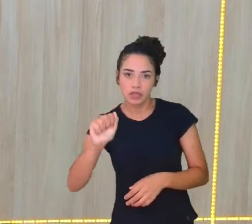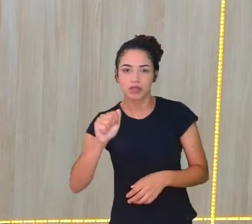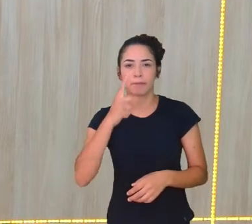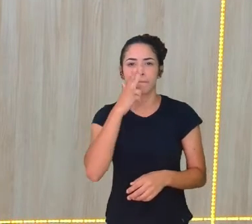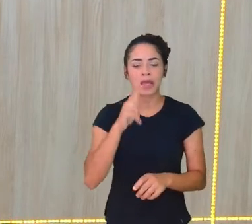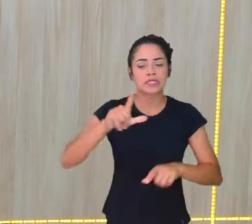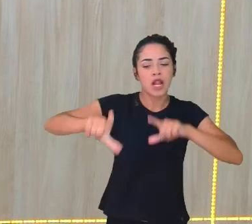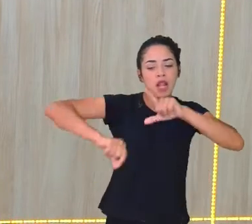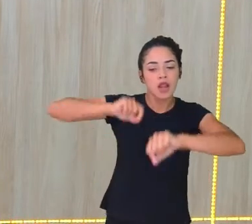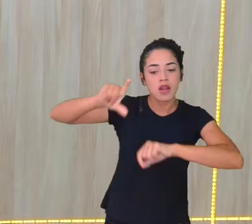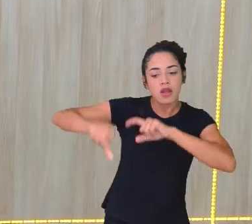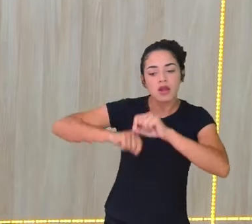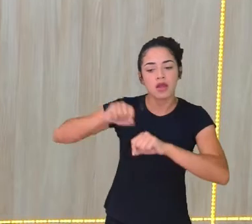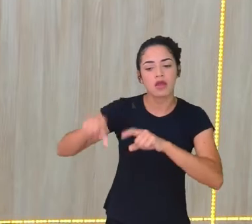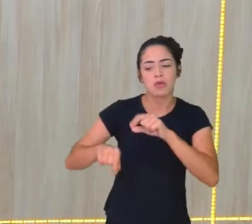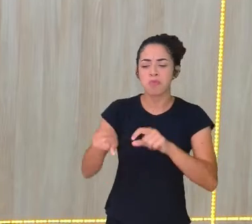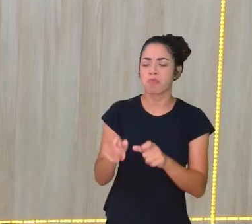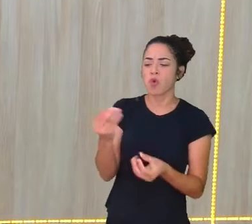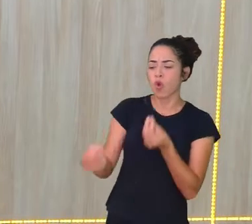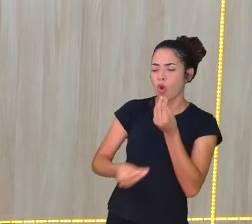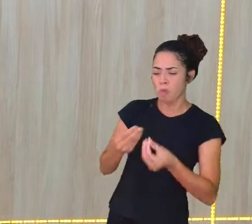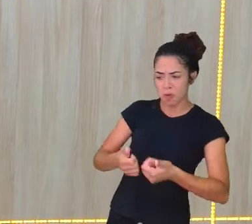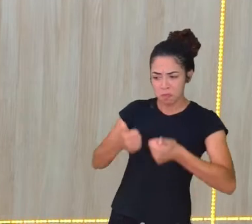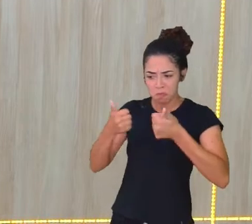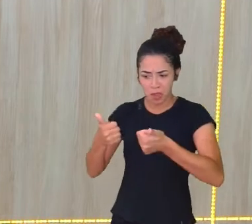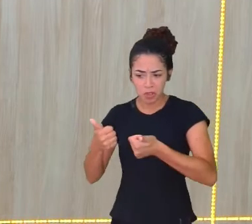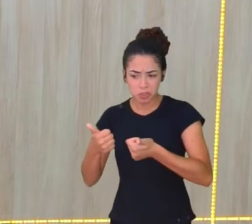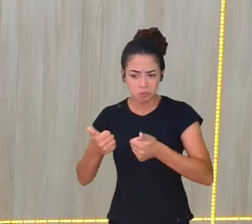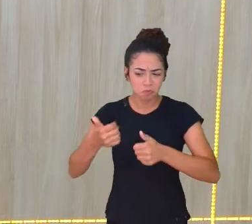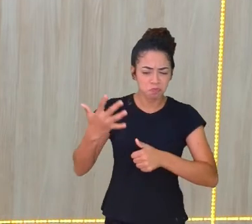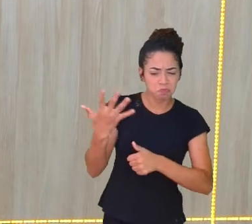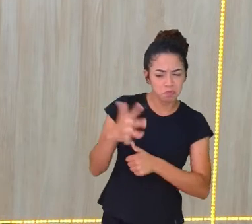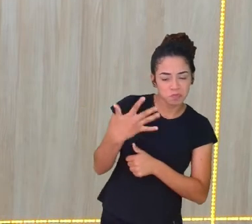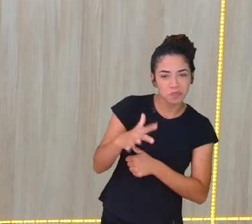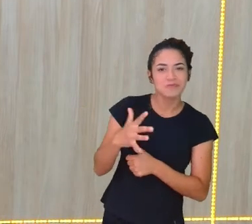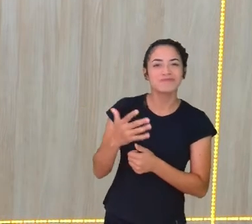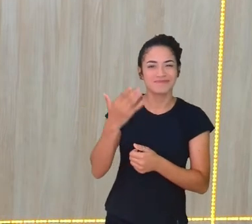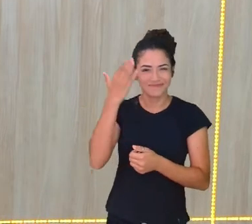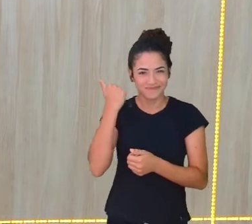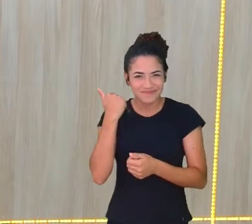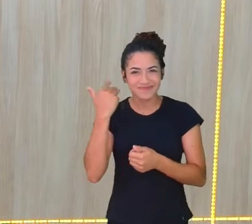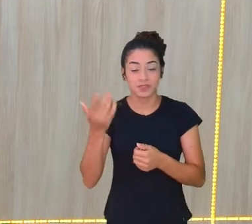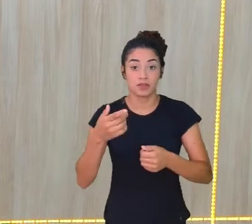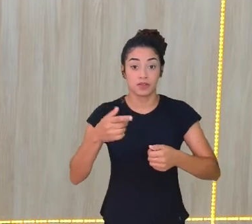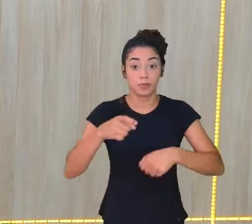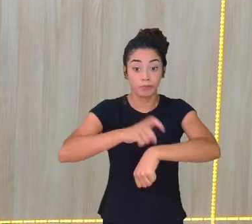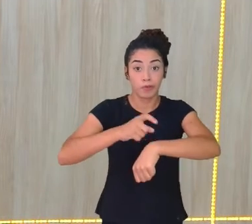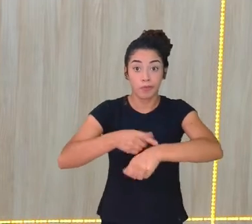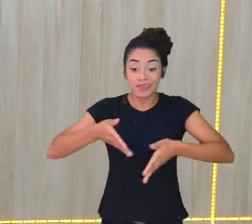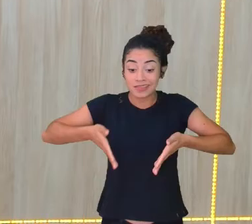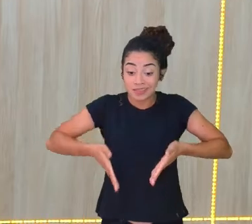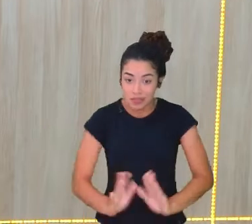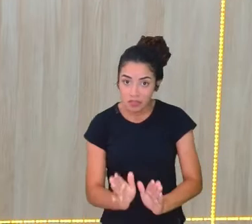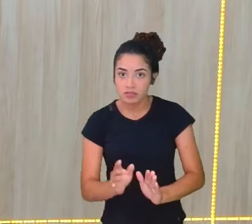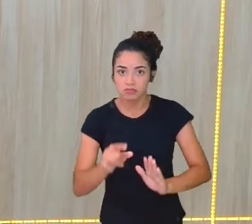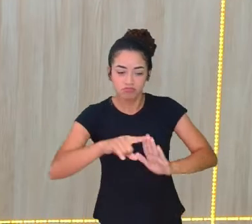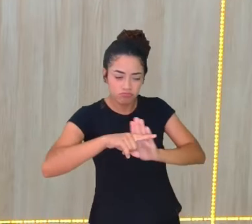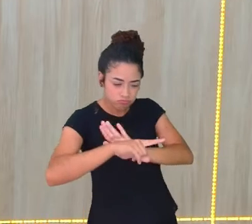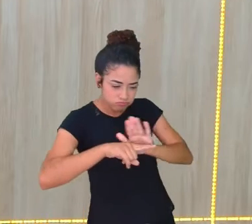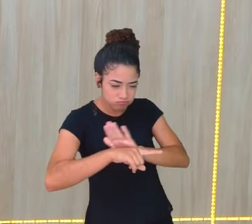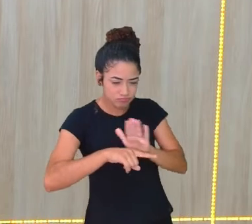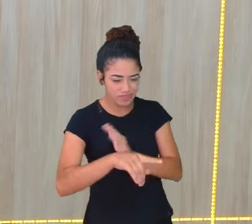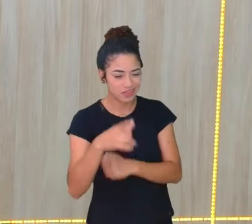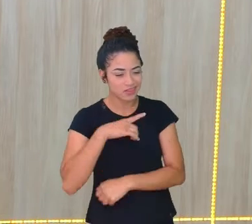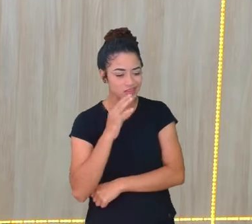né, com base na aptidão física, onde as crianças eram examinadas quando nasciam, e se apresentasse qualquer